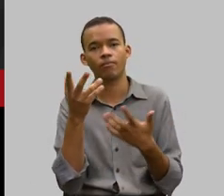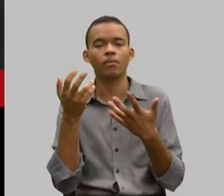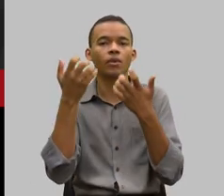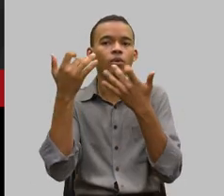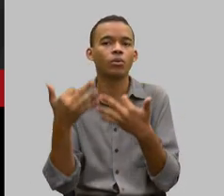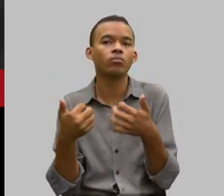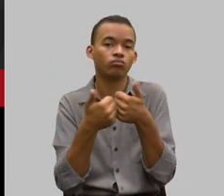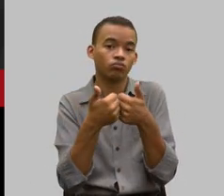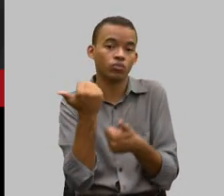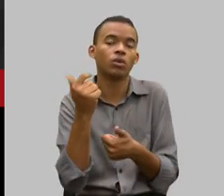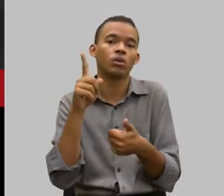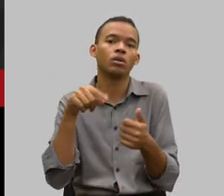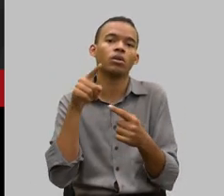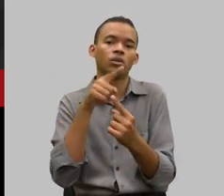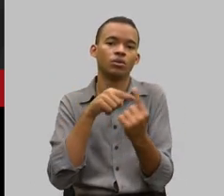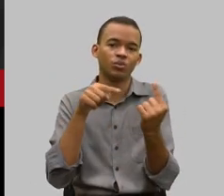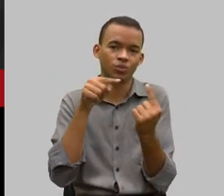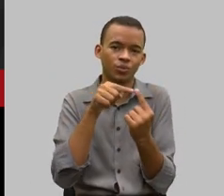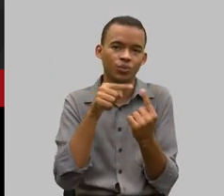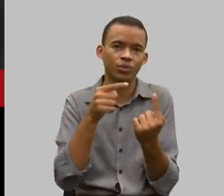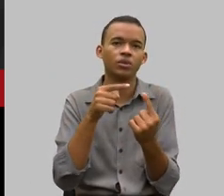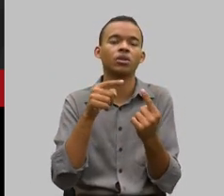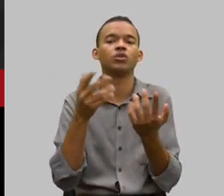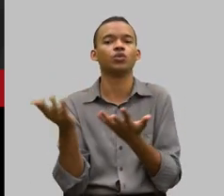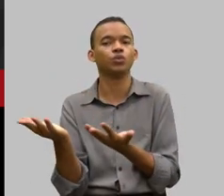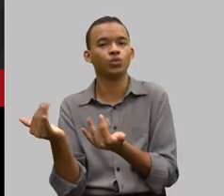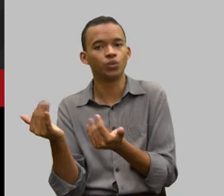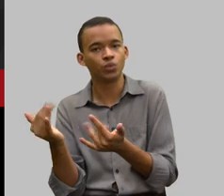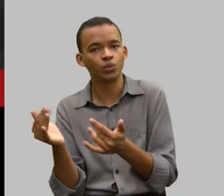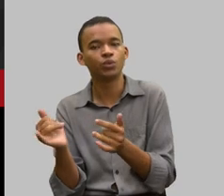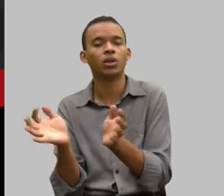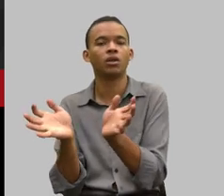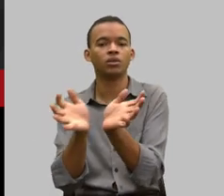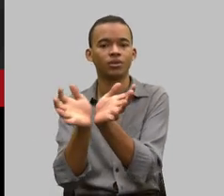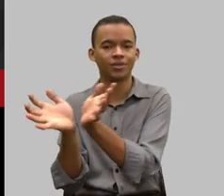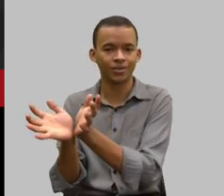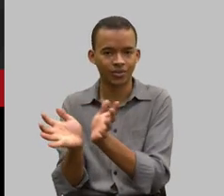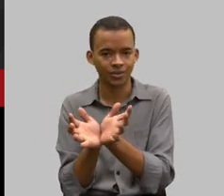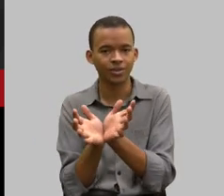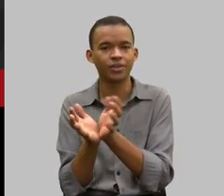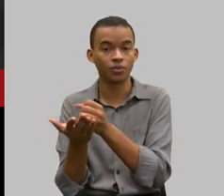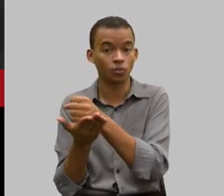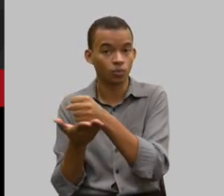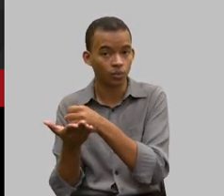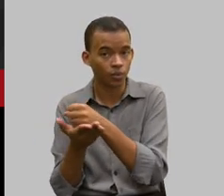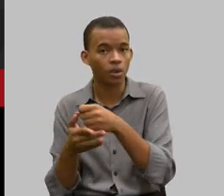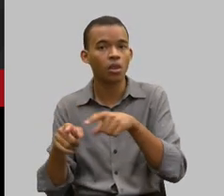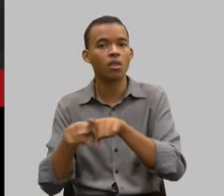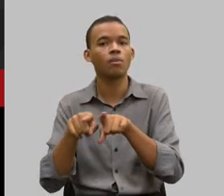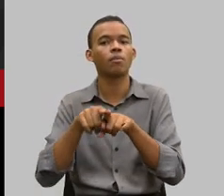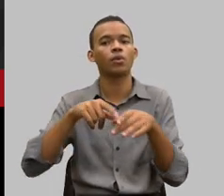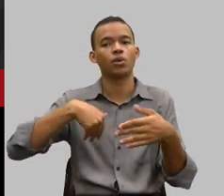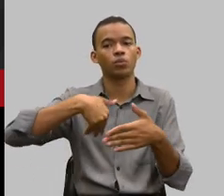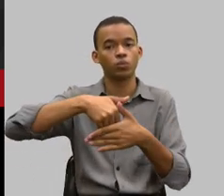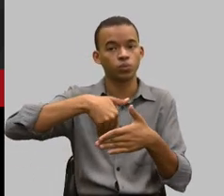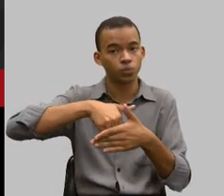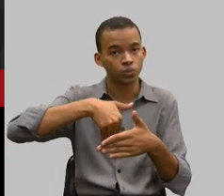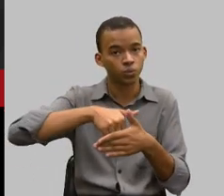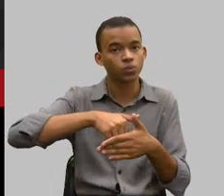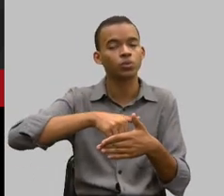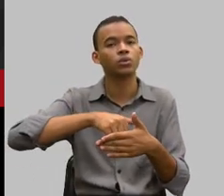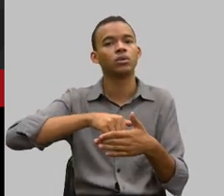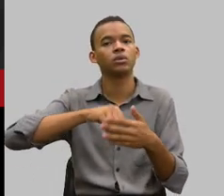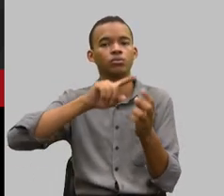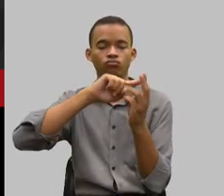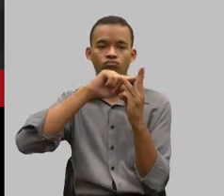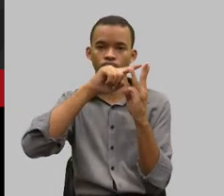esportes especializados eh jovens categorias de base quando a gente fala de futebol também a gente não fala de dos três principais